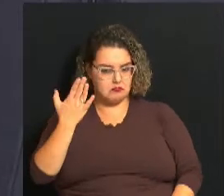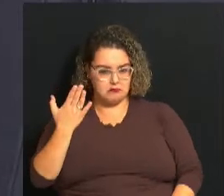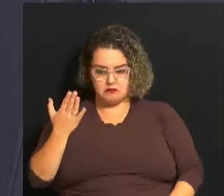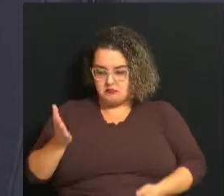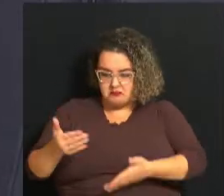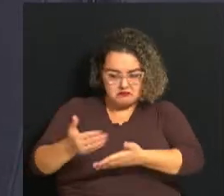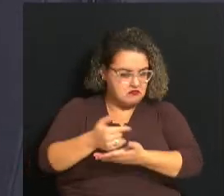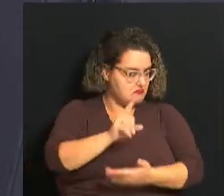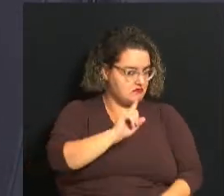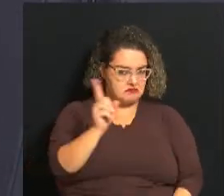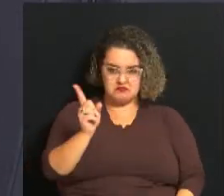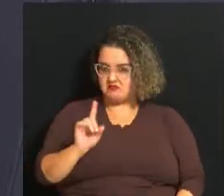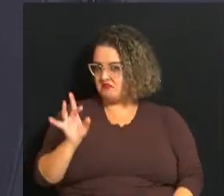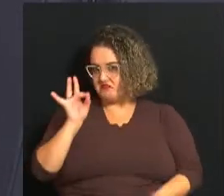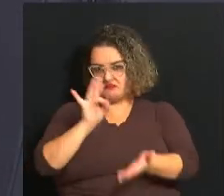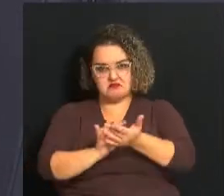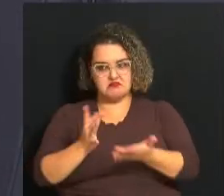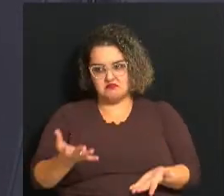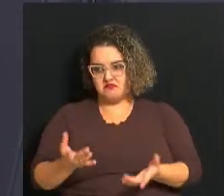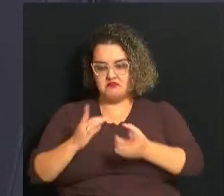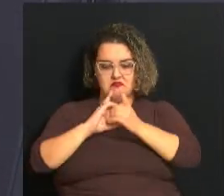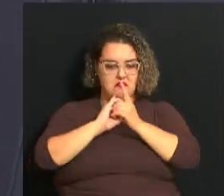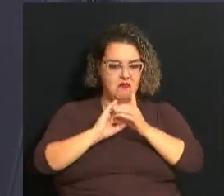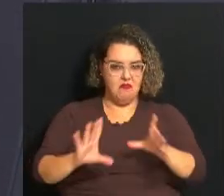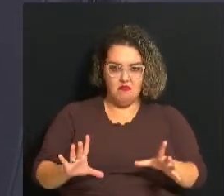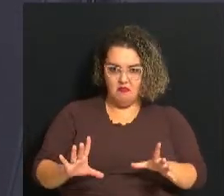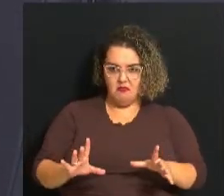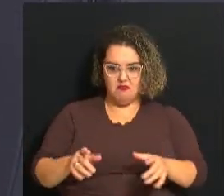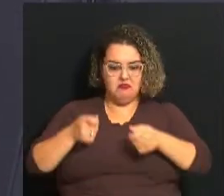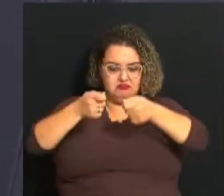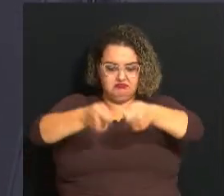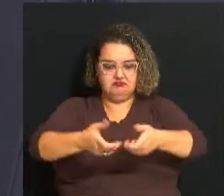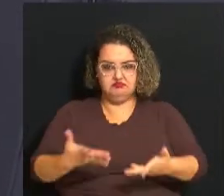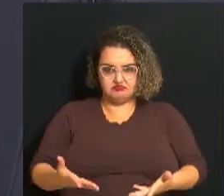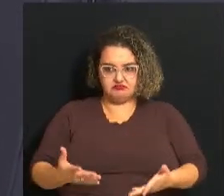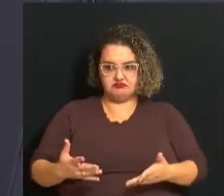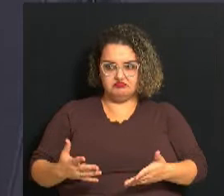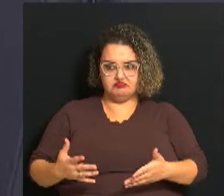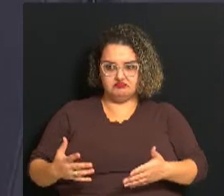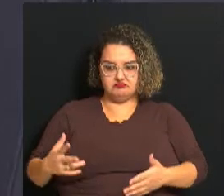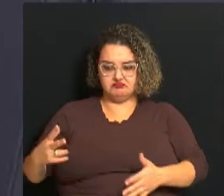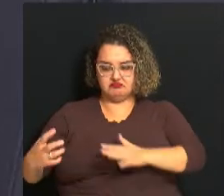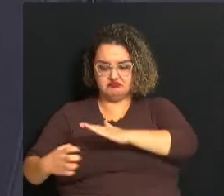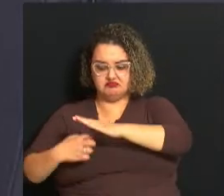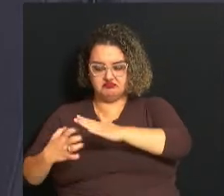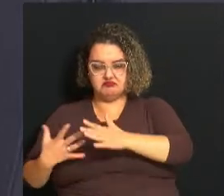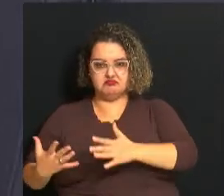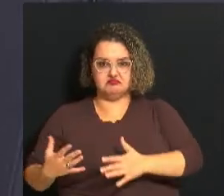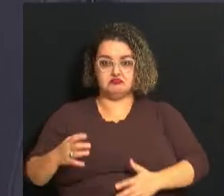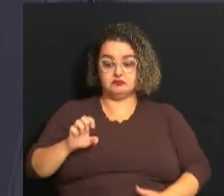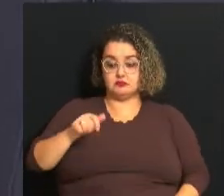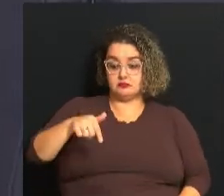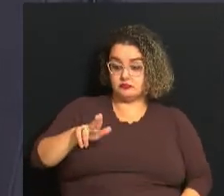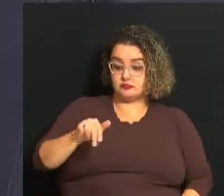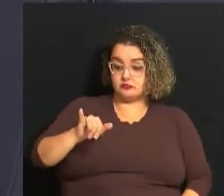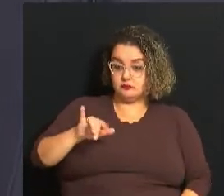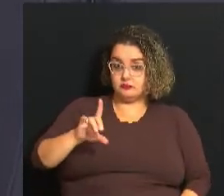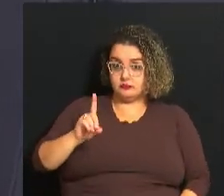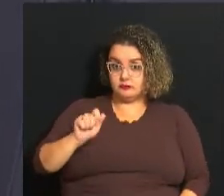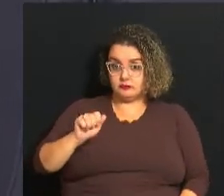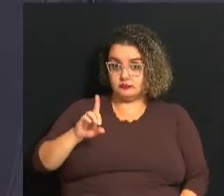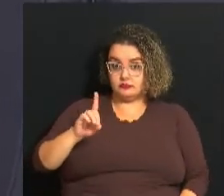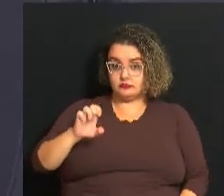acolhe da Democracia que das imposições e privatizações da Equidade que se documenta com